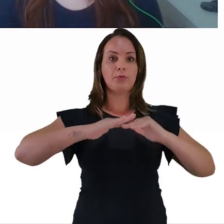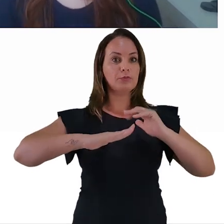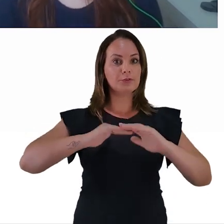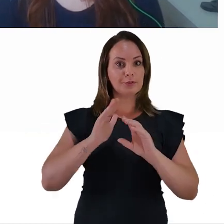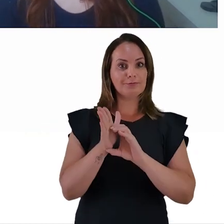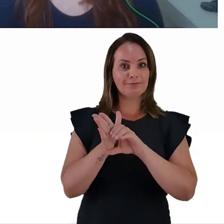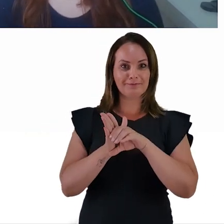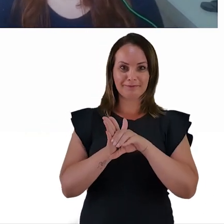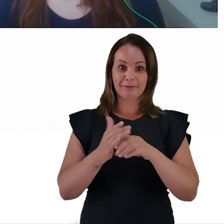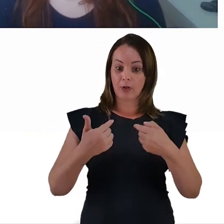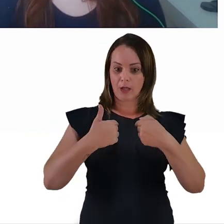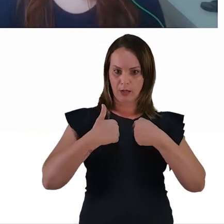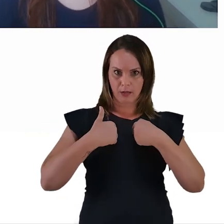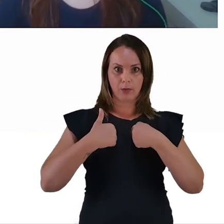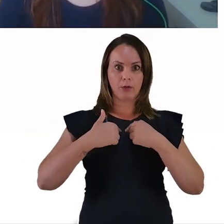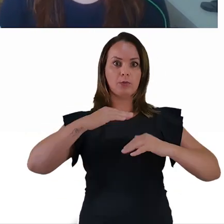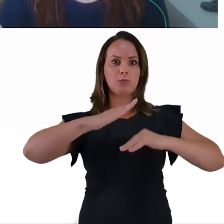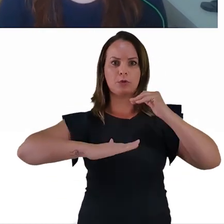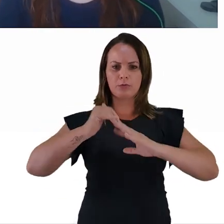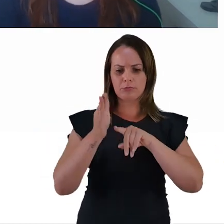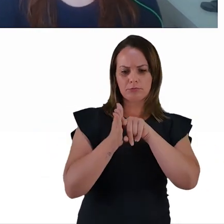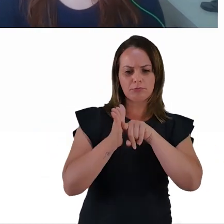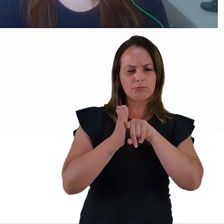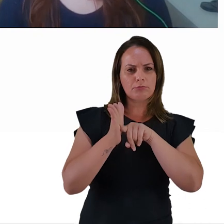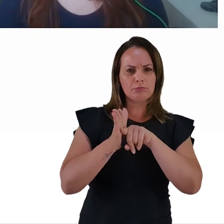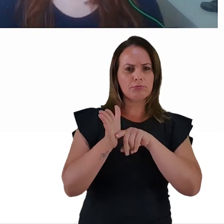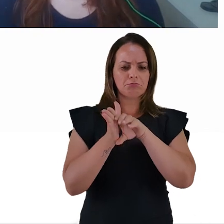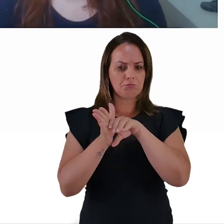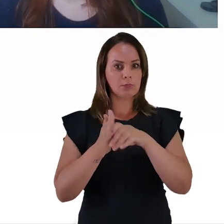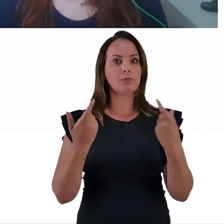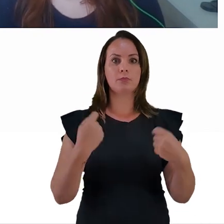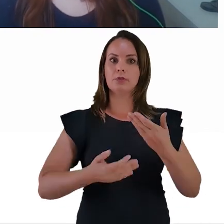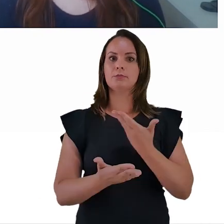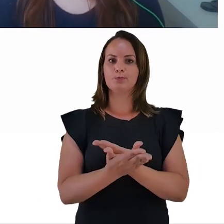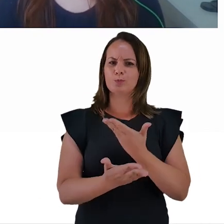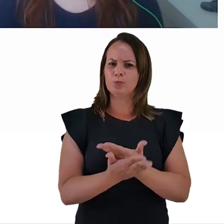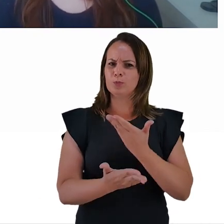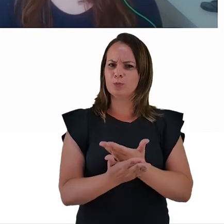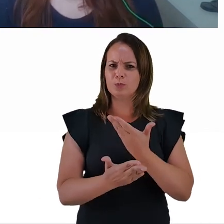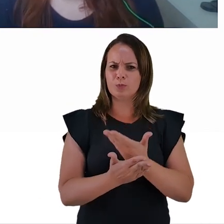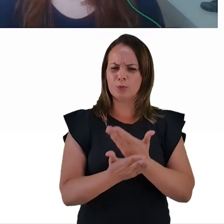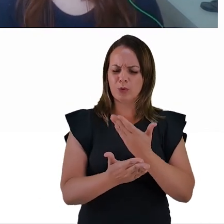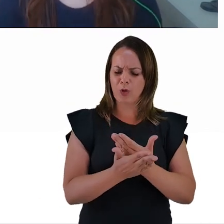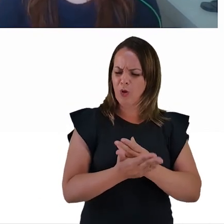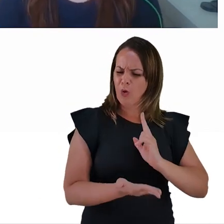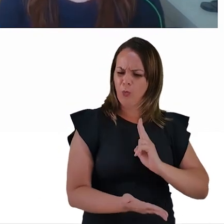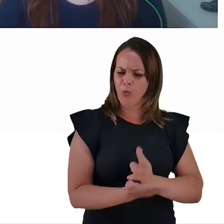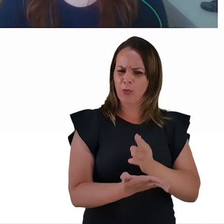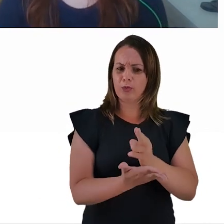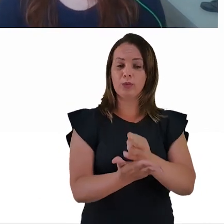Enfim, para me tornar uma pesquisadora, uma cientista, eu tive que estudar muito, muito, muito, muito e seguir estudando